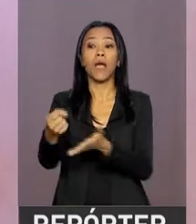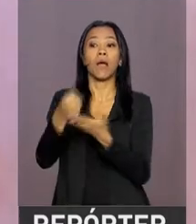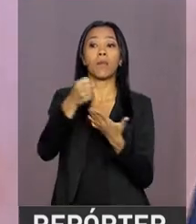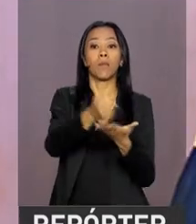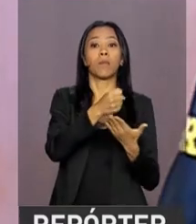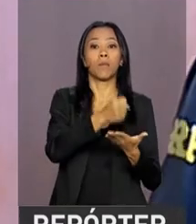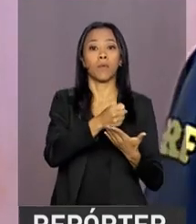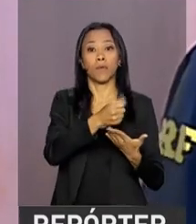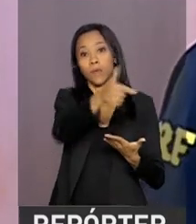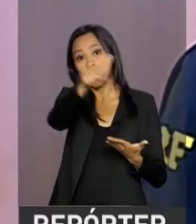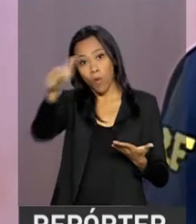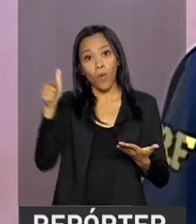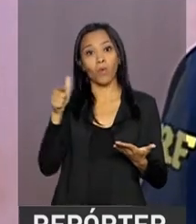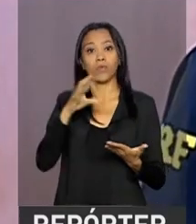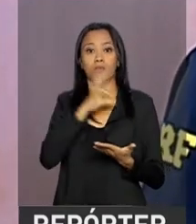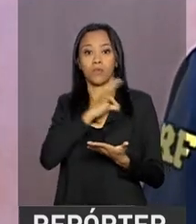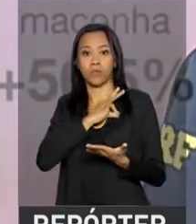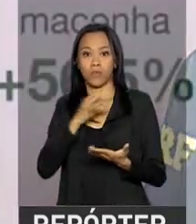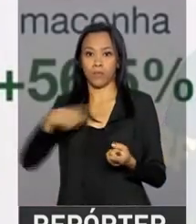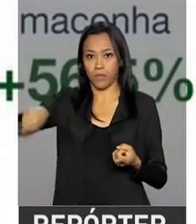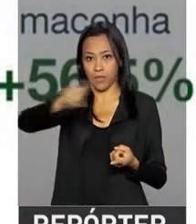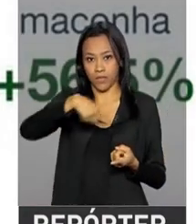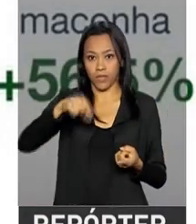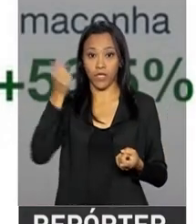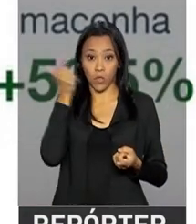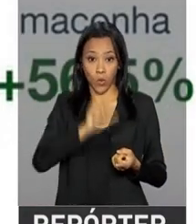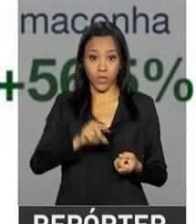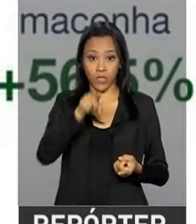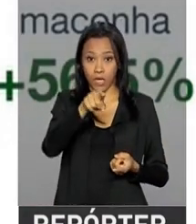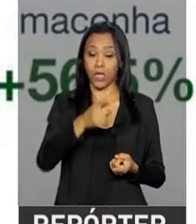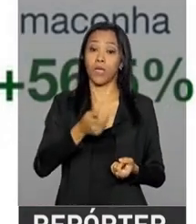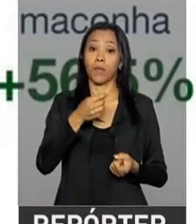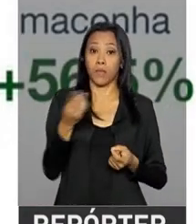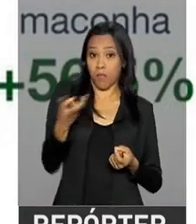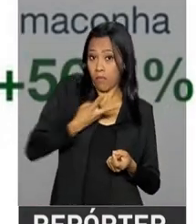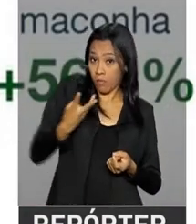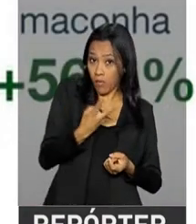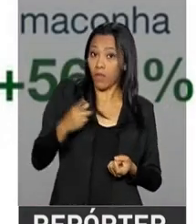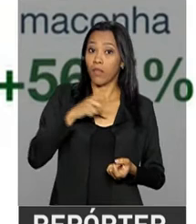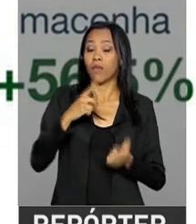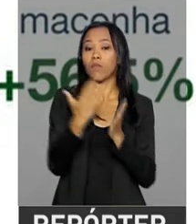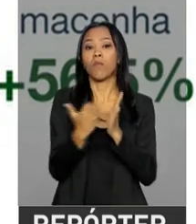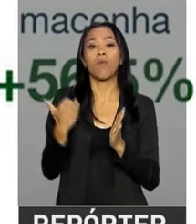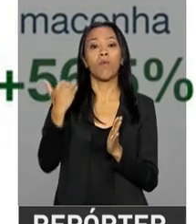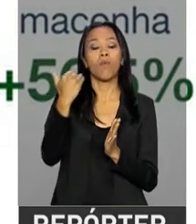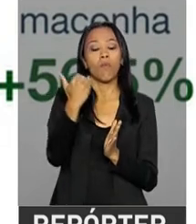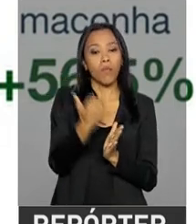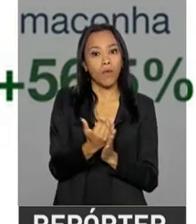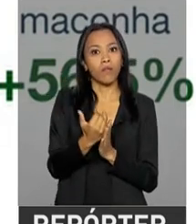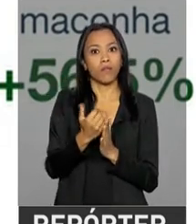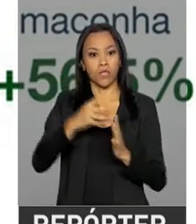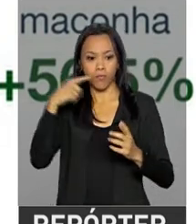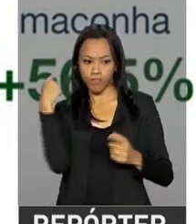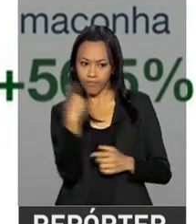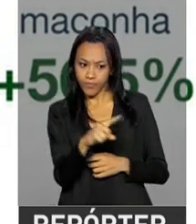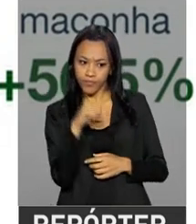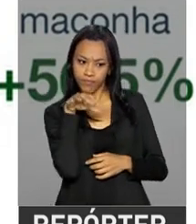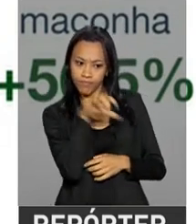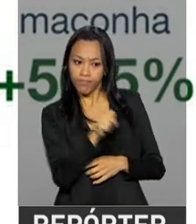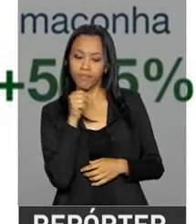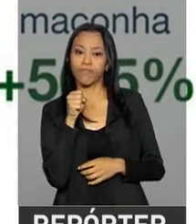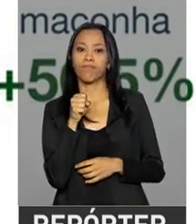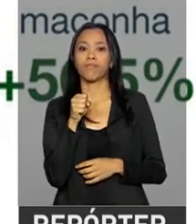fazendo com que a gente tem os seguintes resultados maconha houve um crescimento da apreensão da pf em